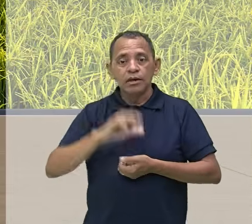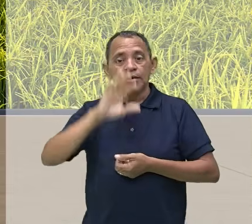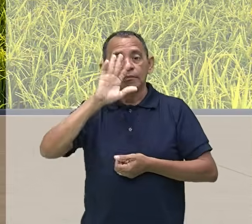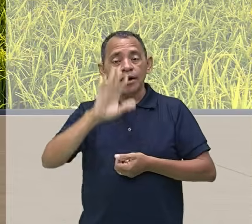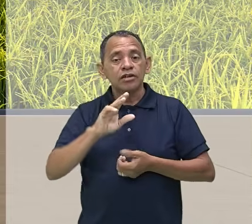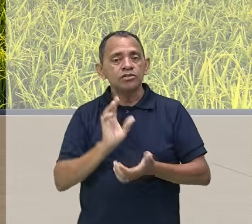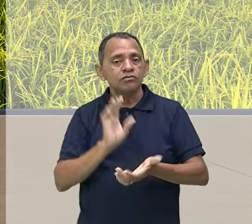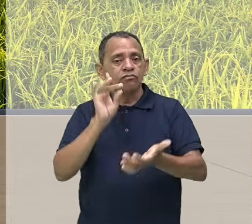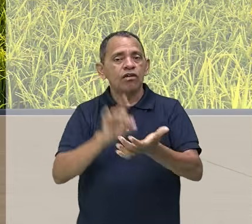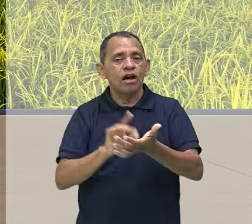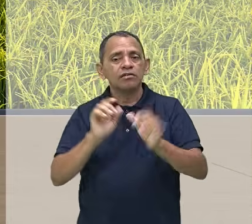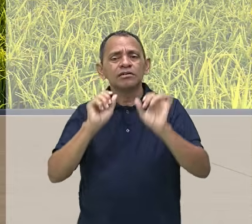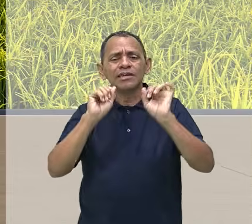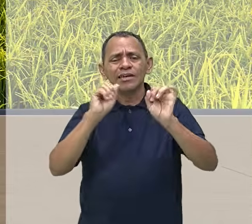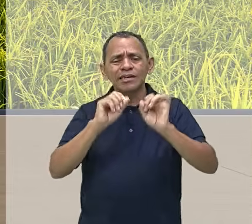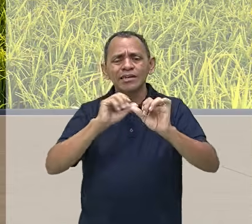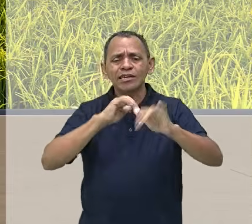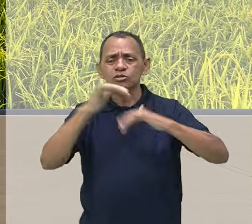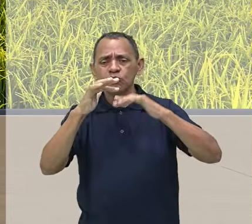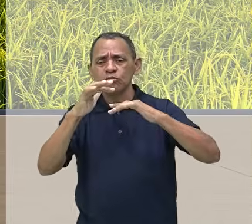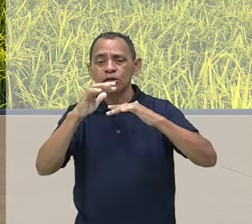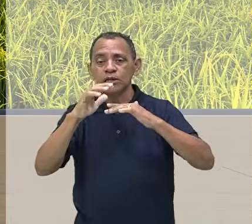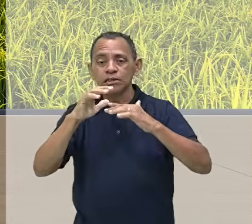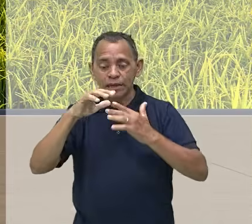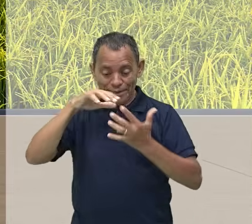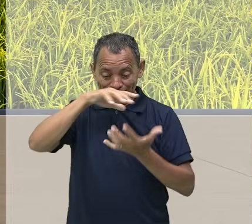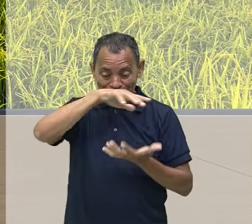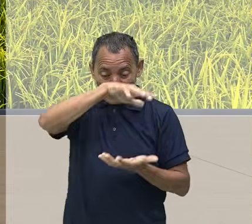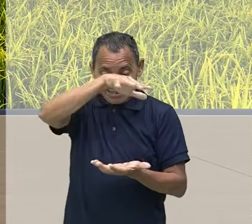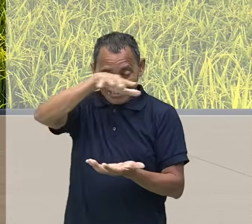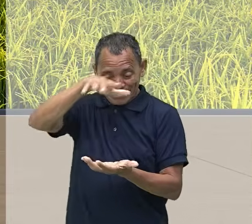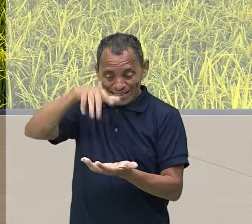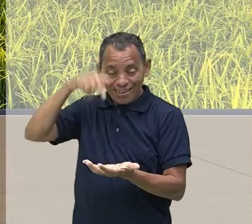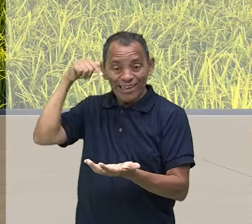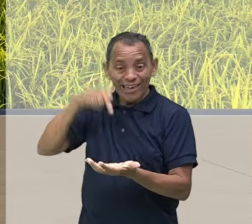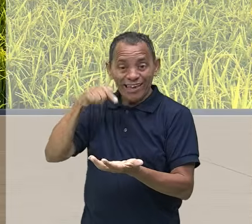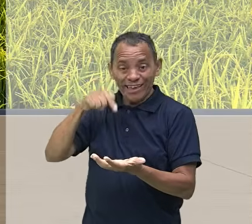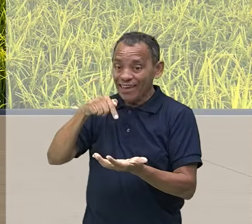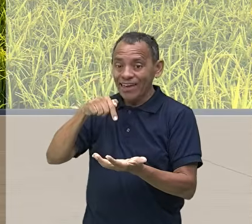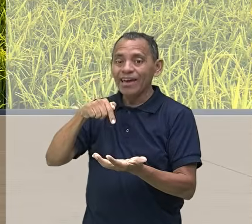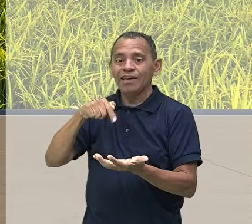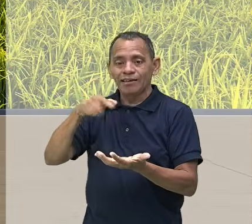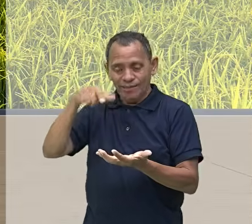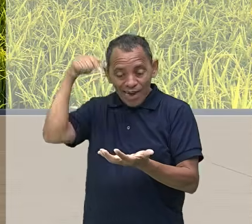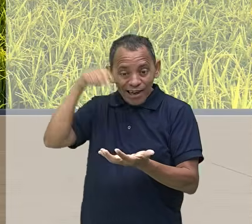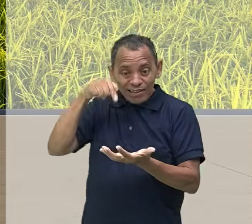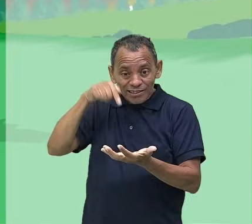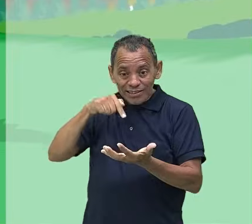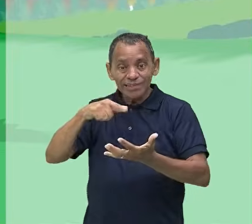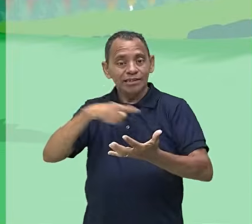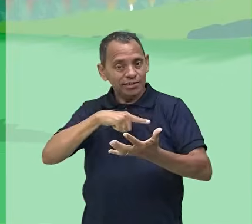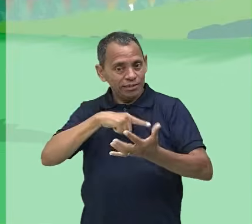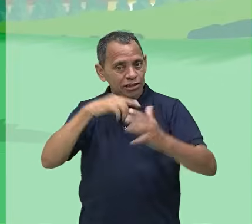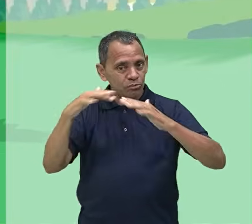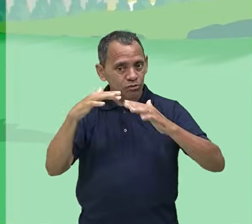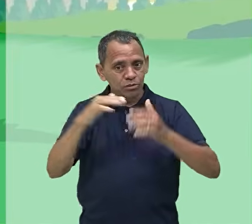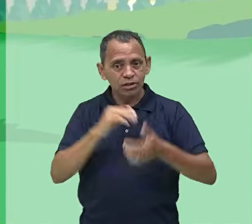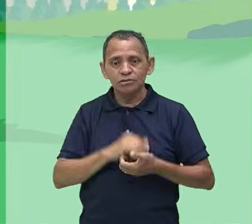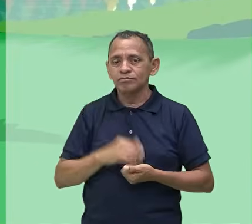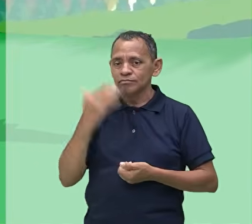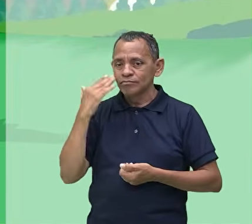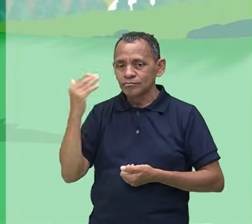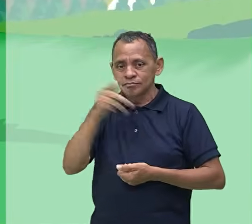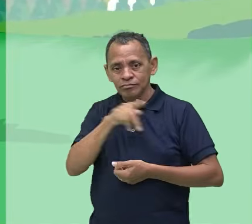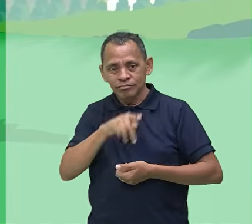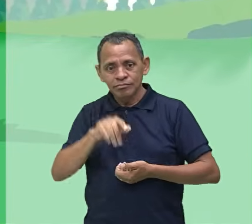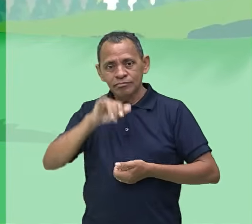o que vai ser esse movimento aparente do Sol? A professora Juliana vai explicar para a gente. Preste atenção. O movimento aparente